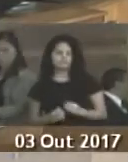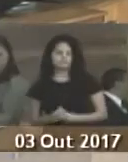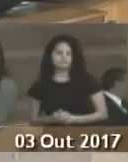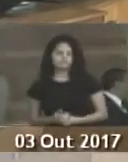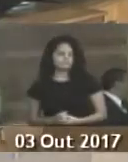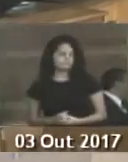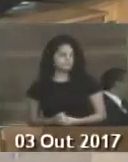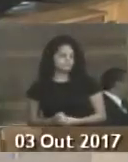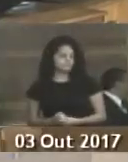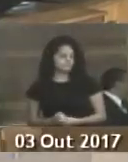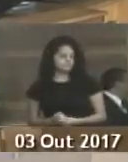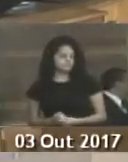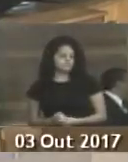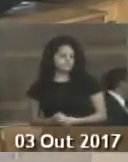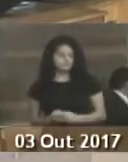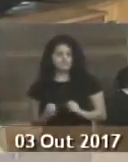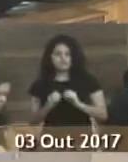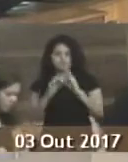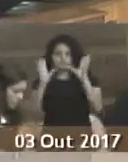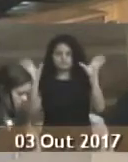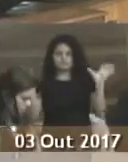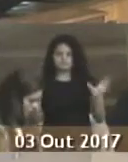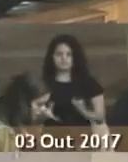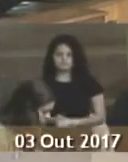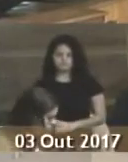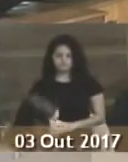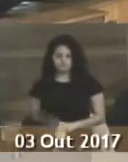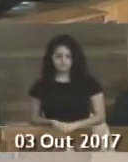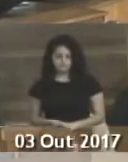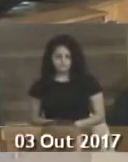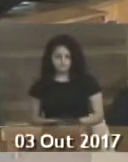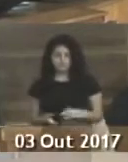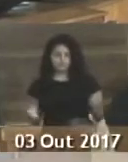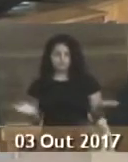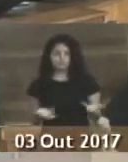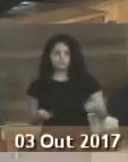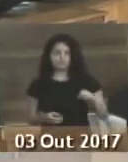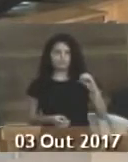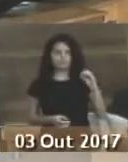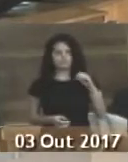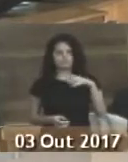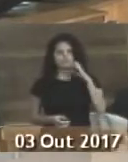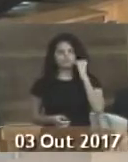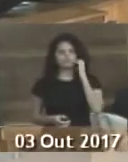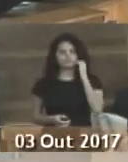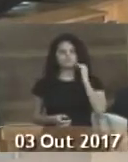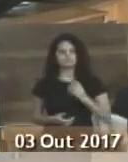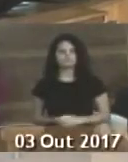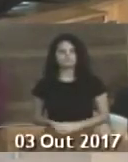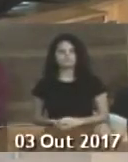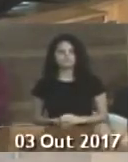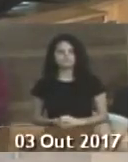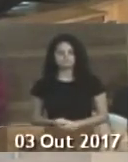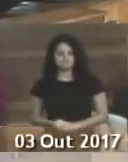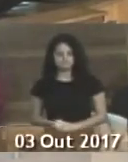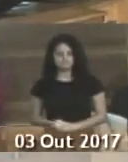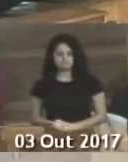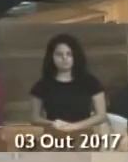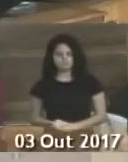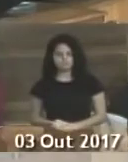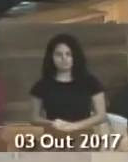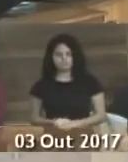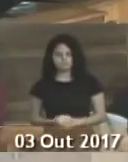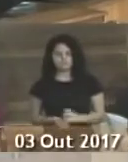ela acende, e hoje, como nós estamos no Outubro Rosa, nós vamos deixar ela, esse mês, ela na